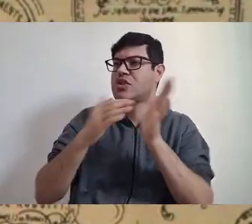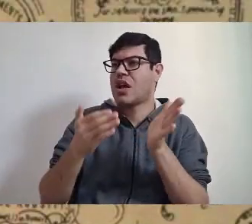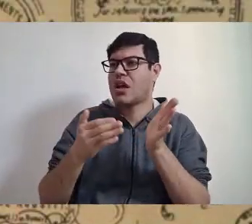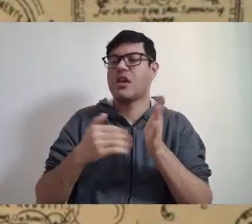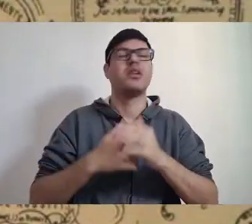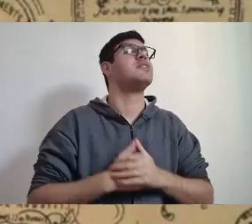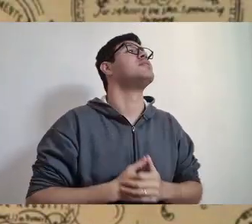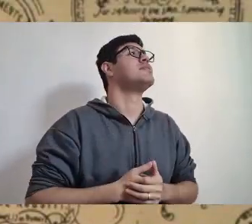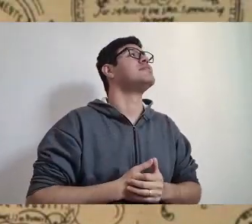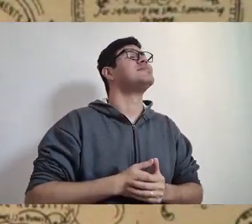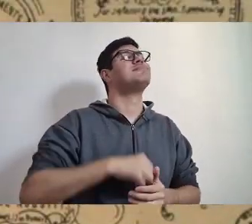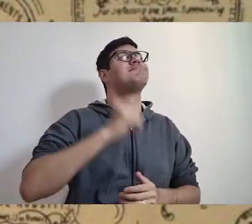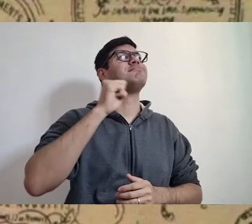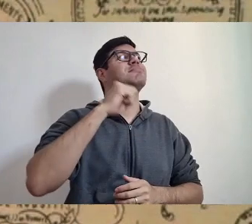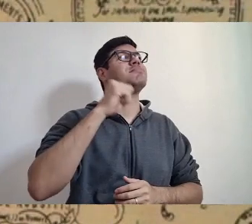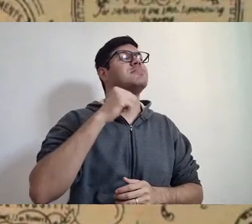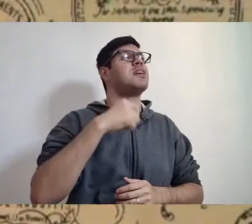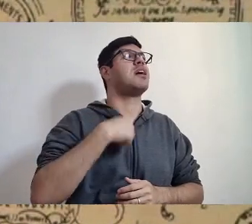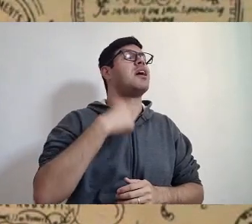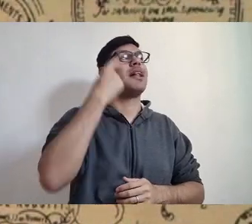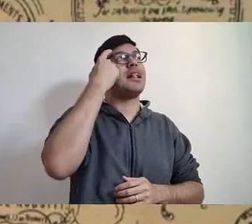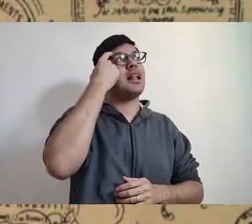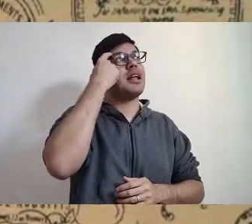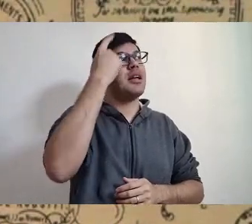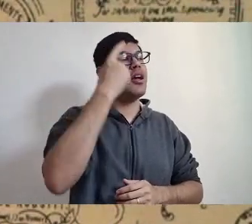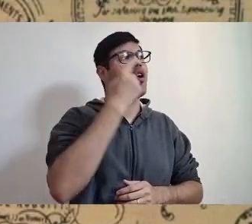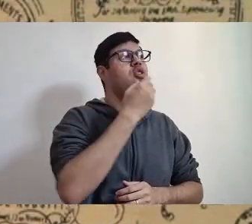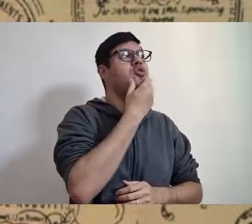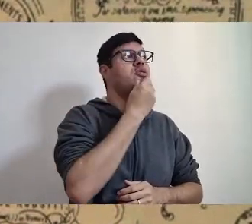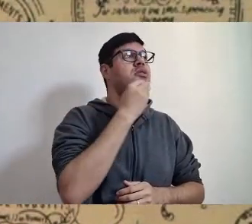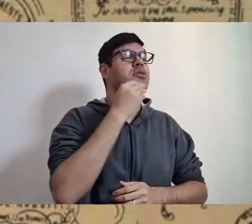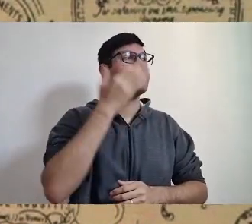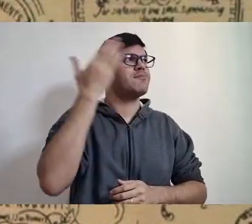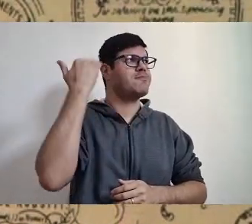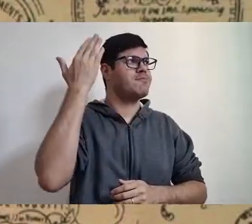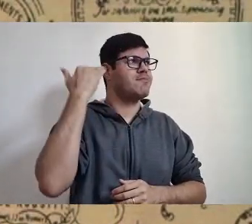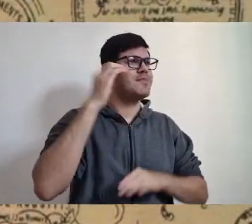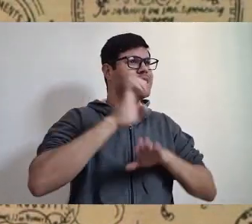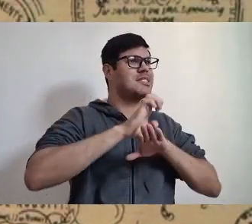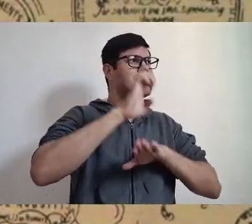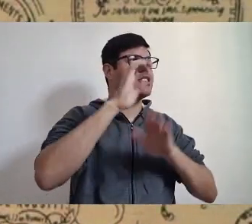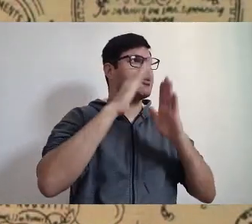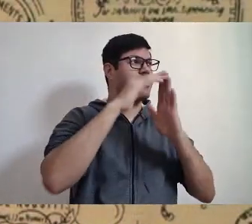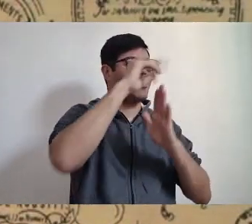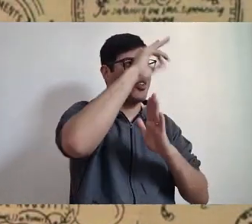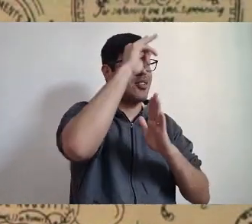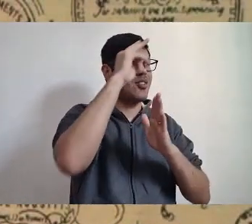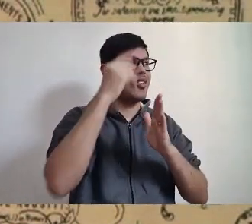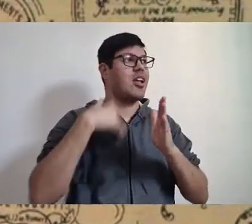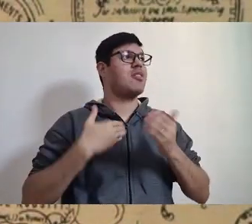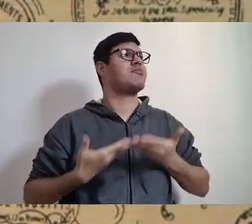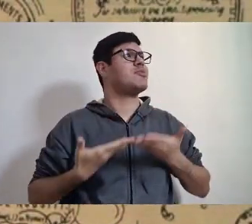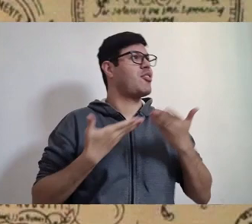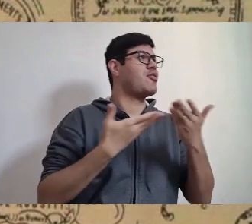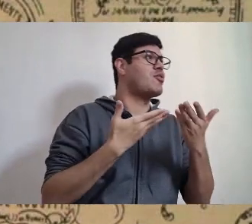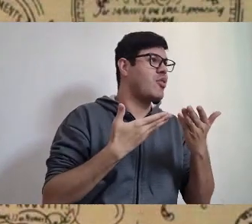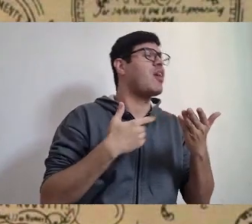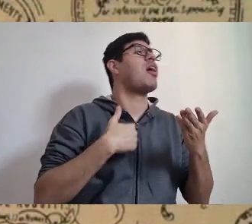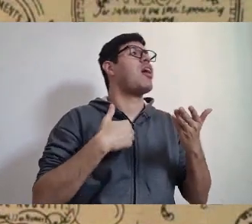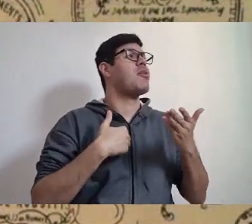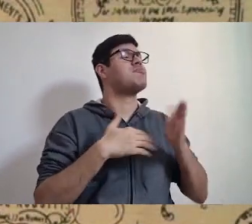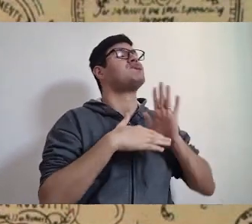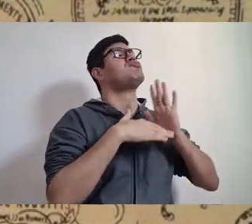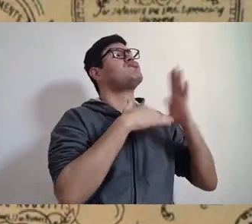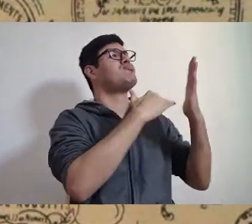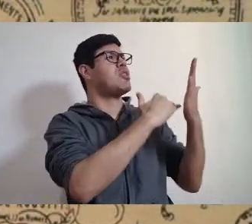para sair. Mas lembrando também que o Irineu Marreto, quem me concedeu o estágio na prefeitura. Ah, sim. Viu? Foi uma pessoa aí que fez